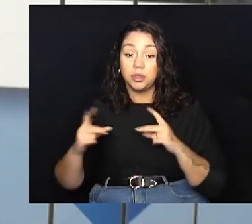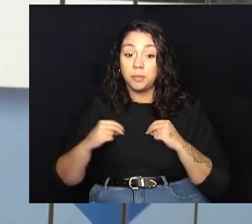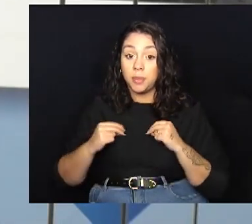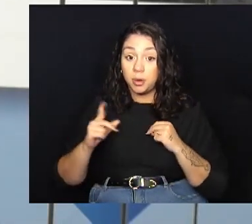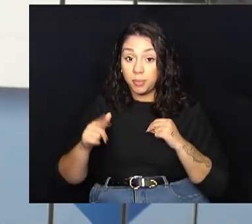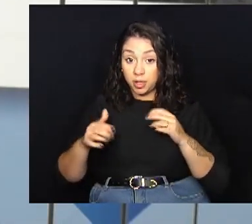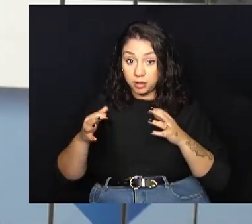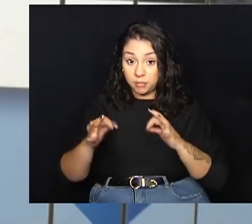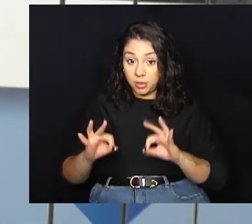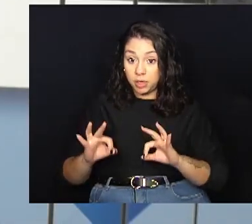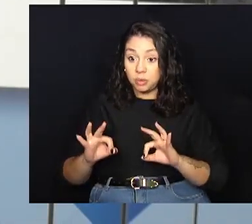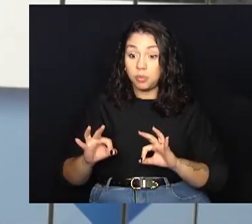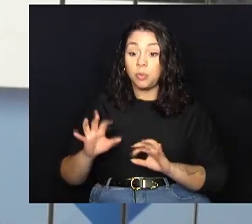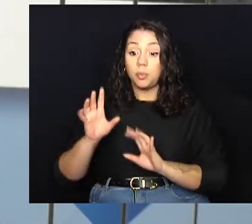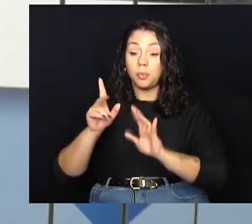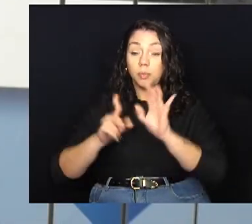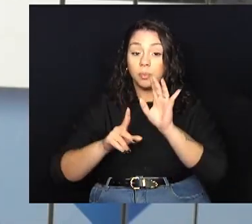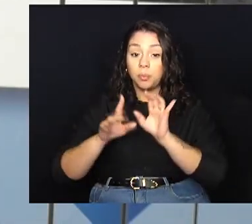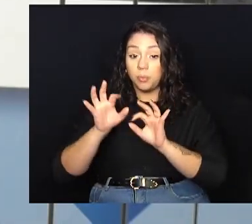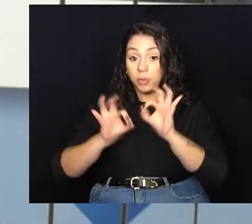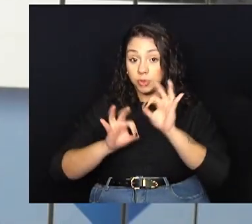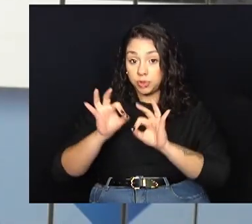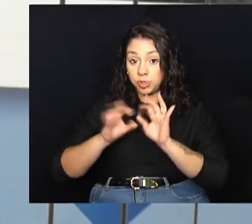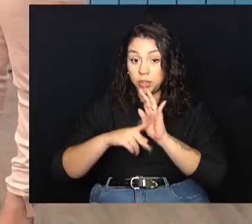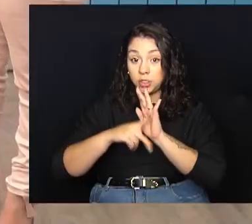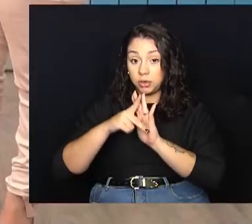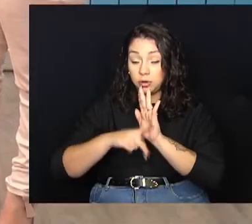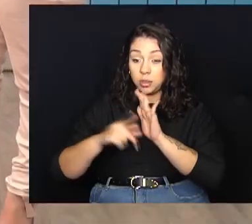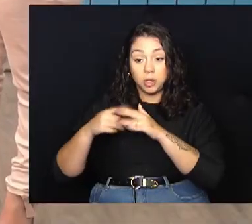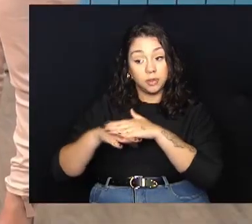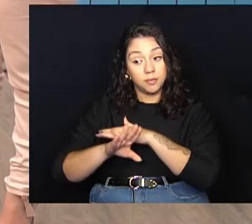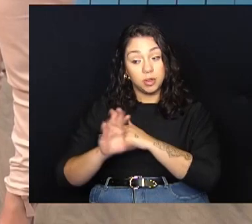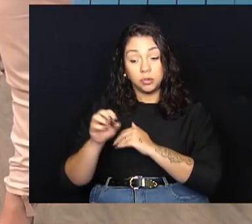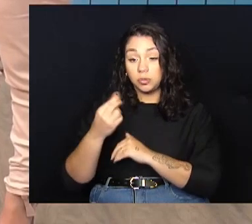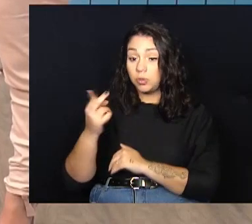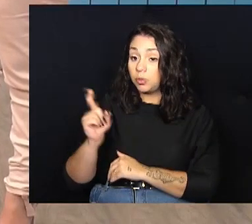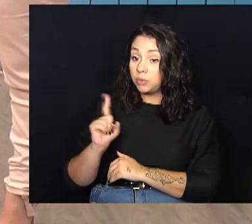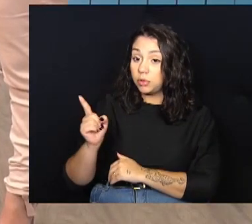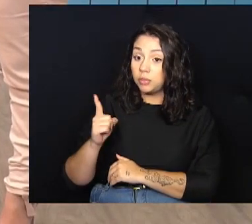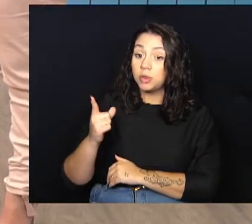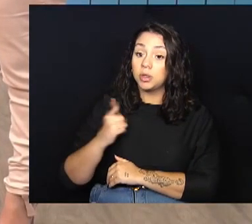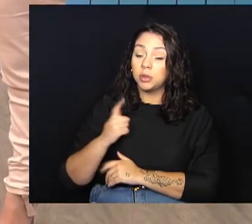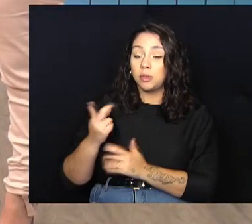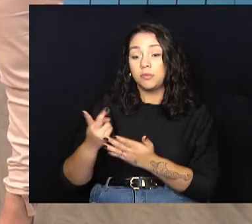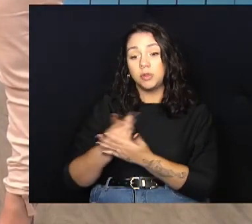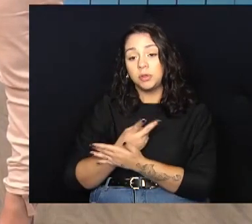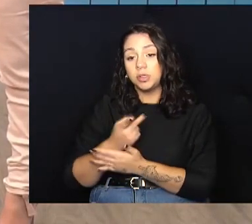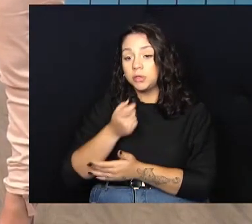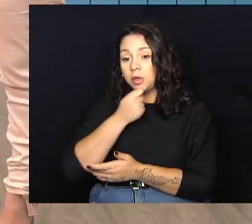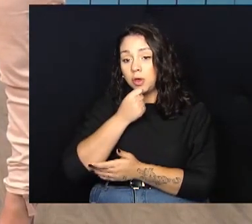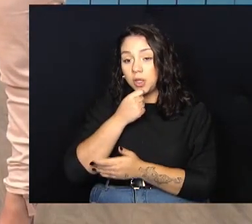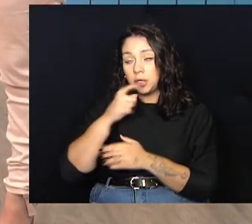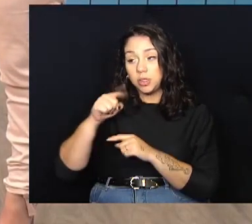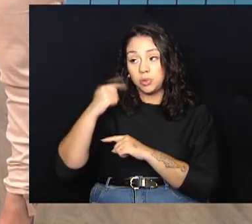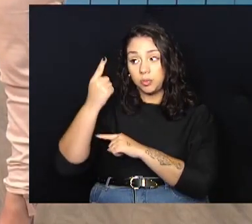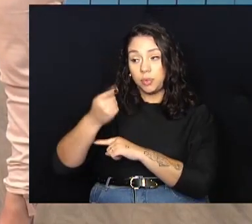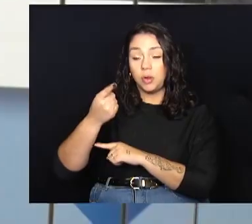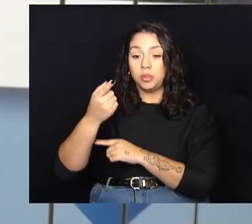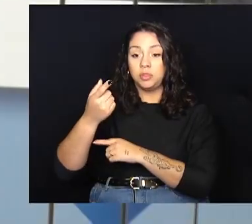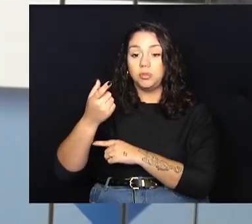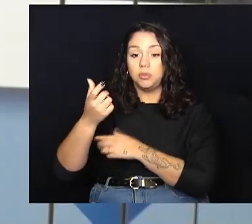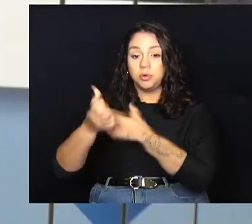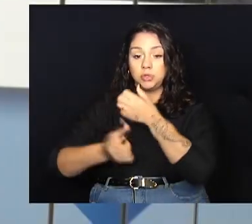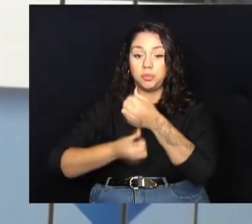efetivamente o projeto ser arquivado ou não o que deve acontecer ainda no próximo semestre aquelas que